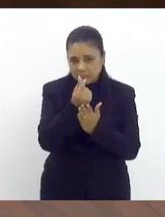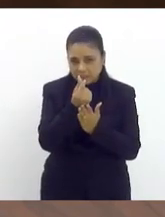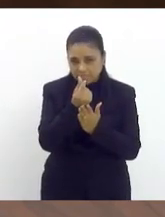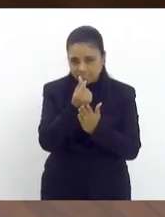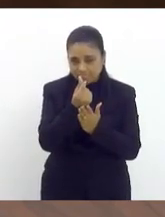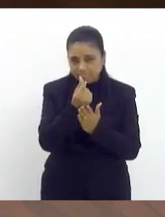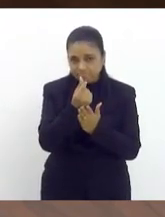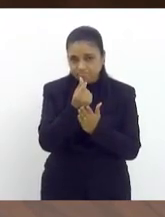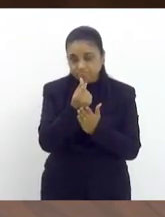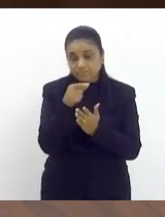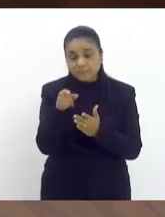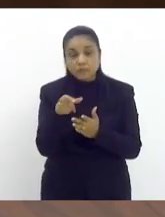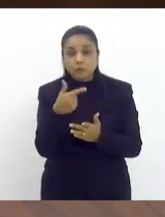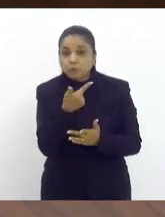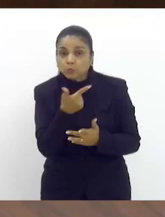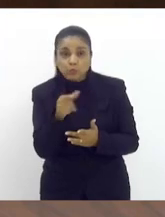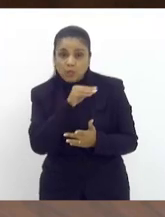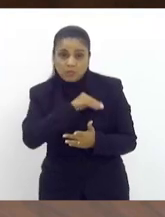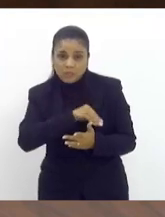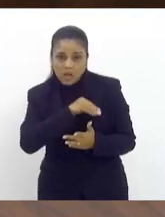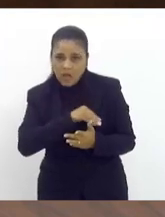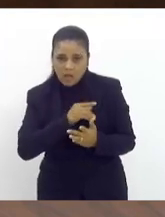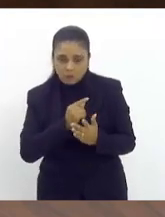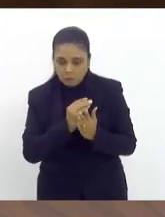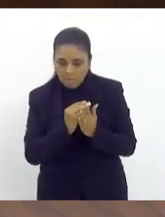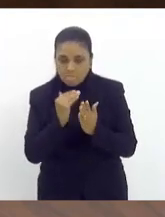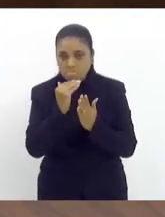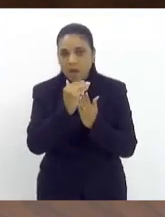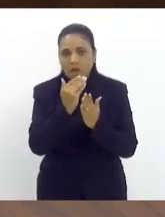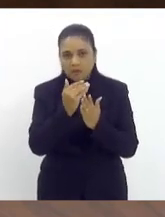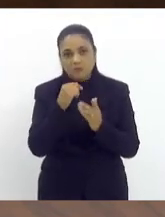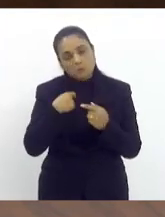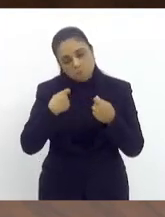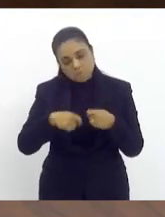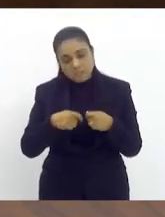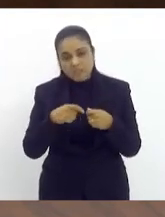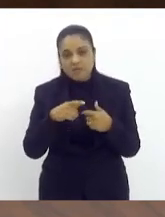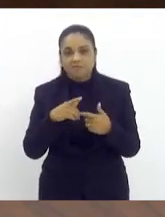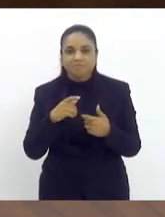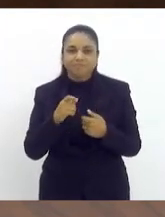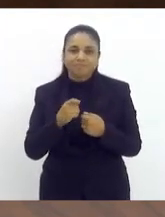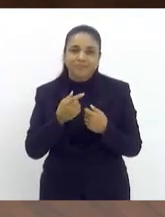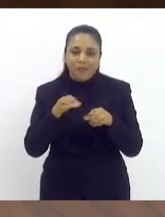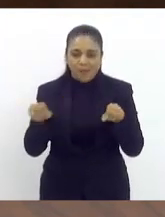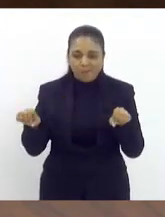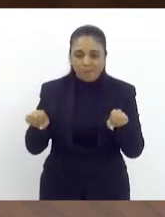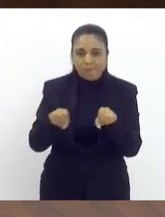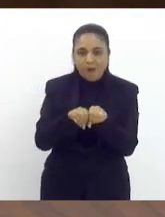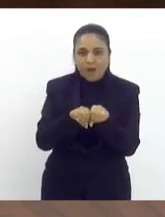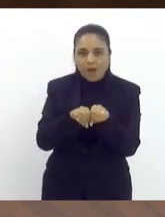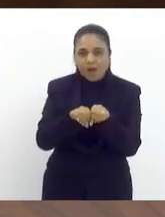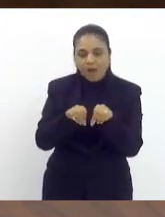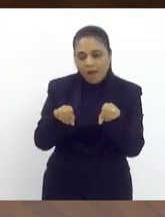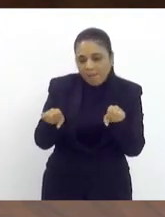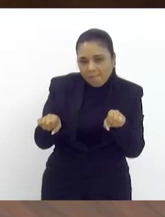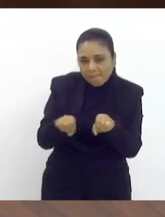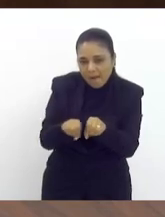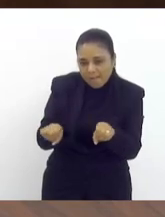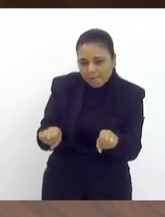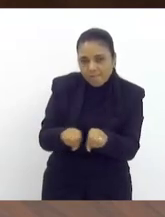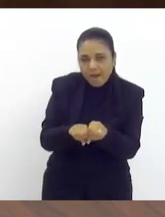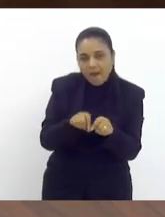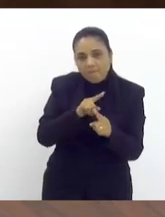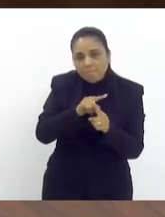não existir e ter que haver o famoso gato. Então, a tarifa social aumentará